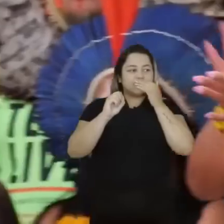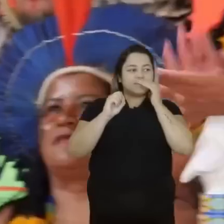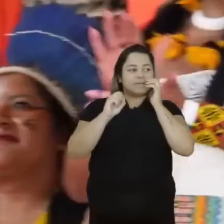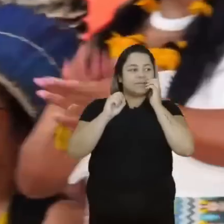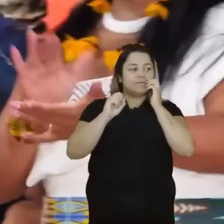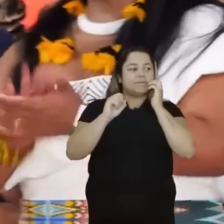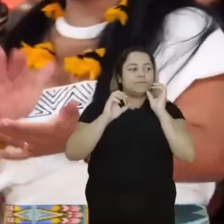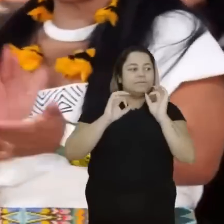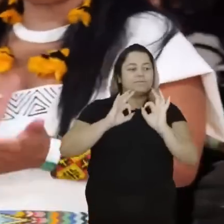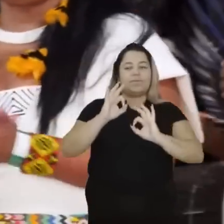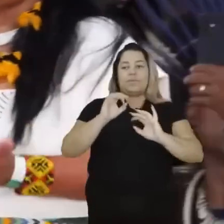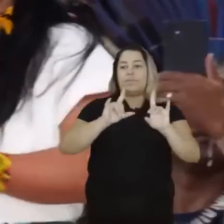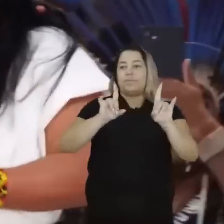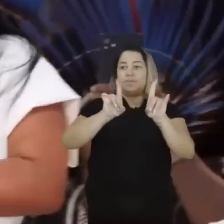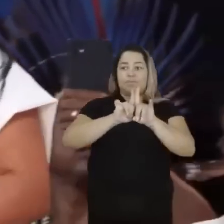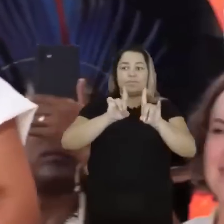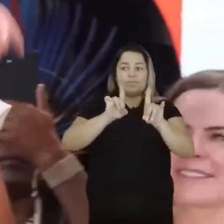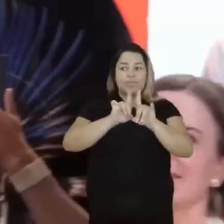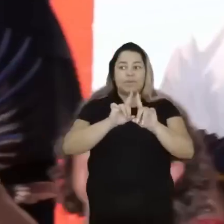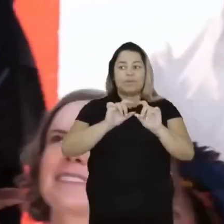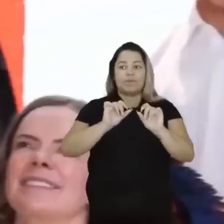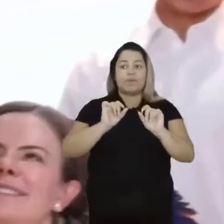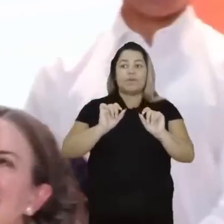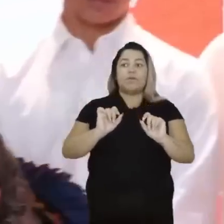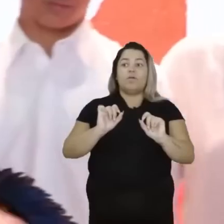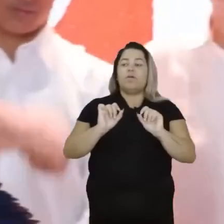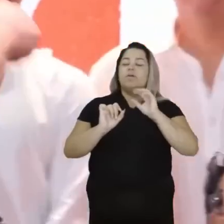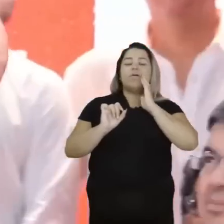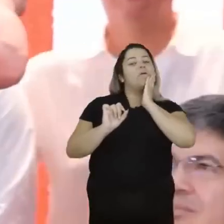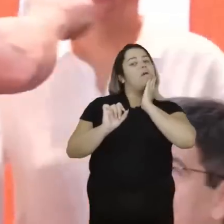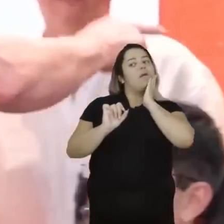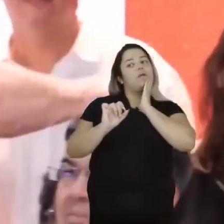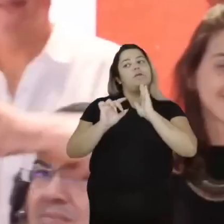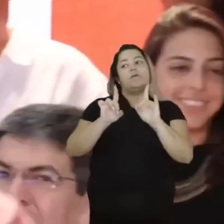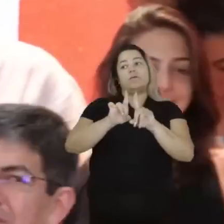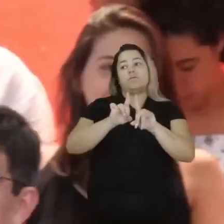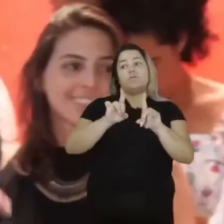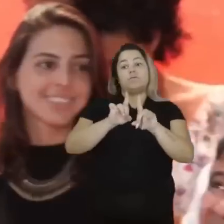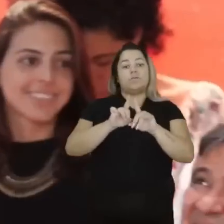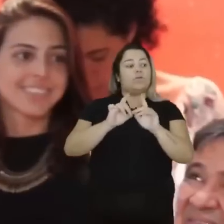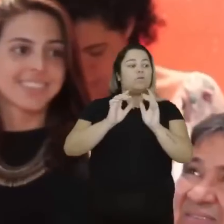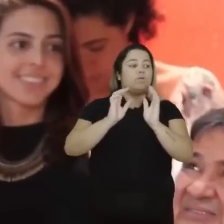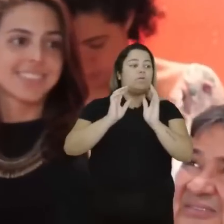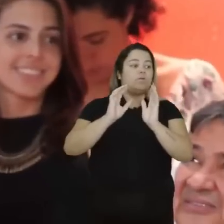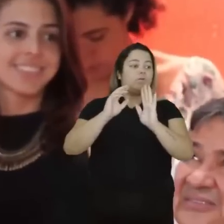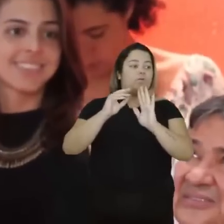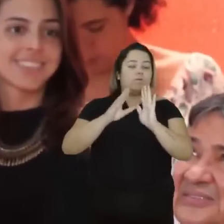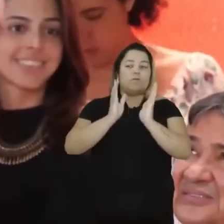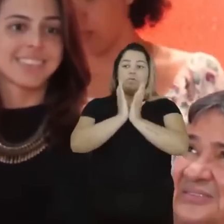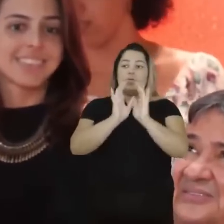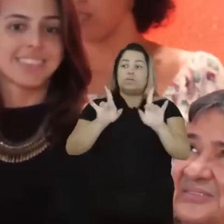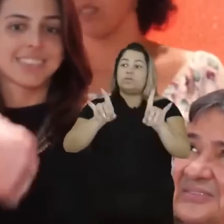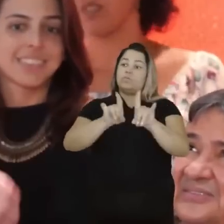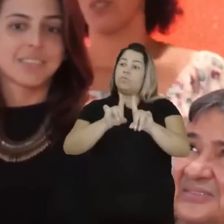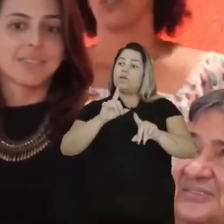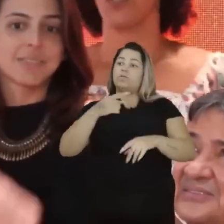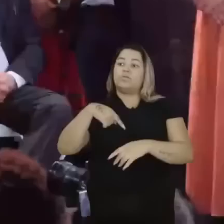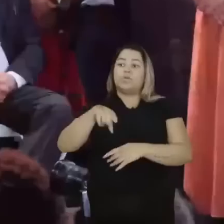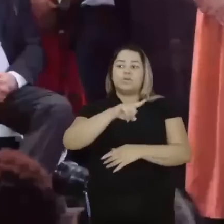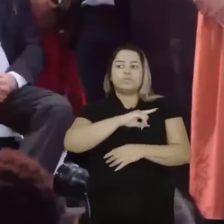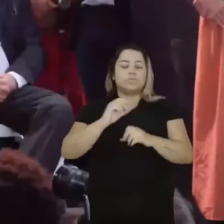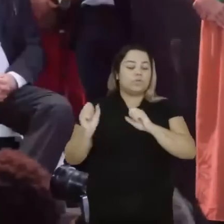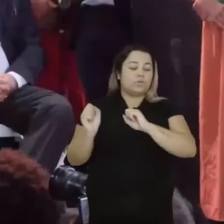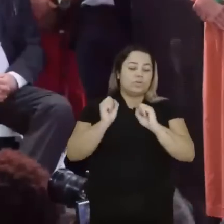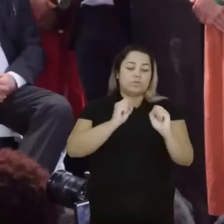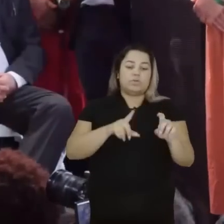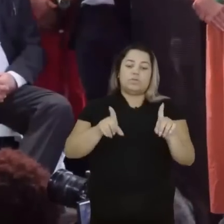E eu acho, Aloysio, que pela Fundação Perseu Abramo e com os partidos aliados que estão conosco, a gente pode fazer